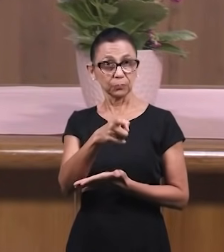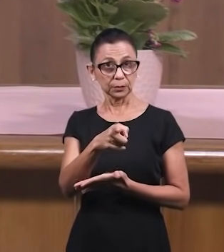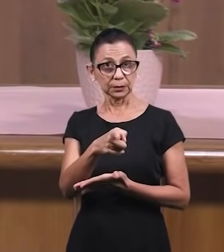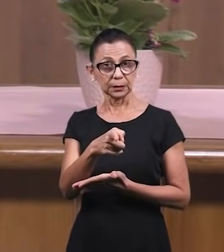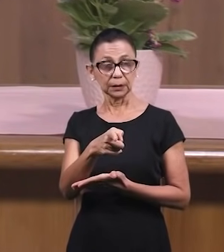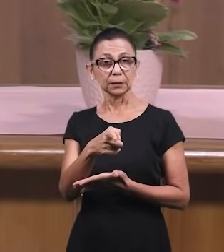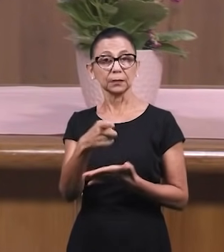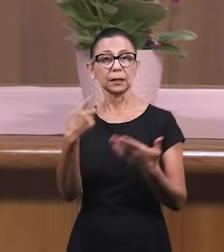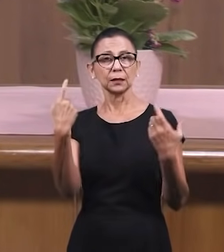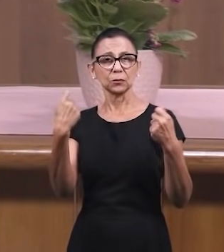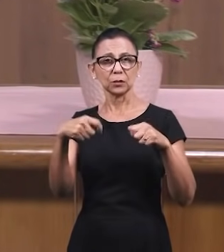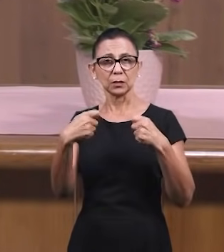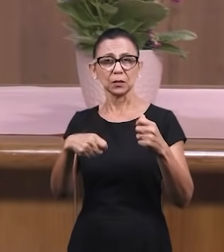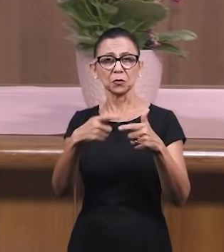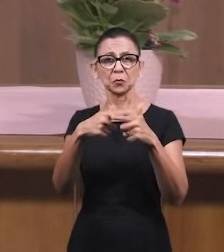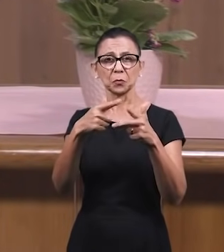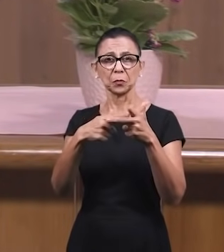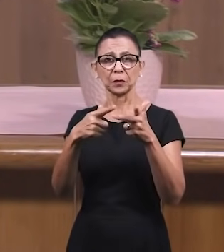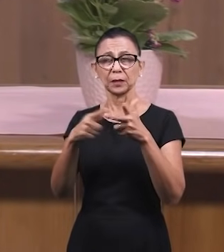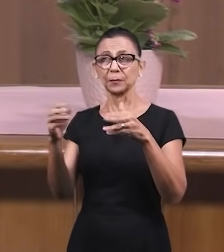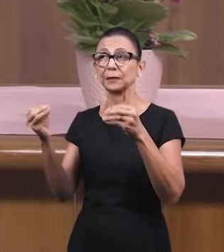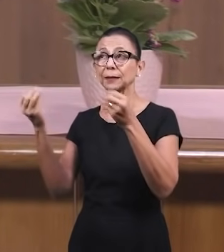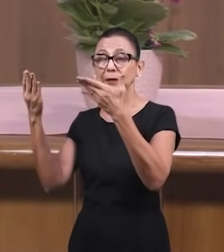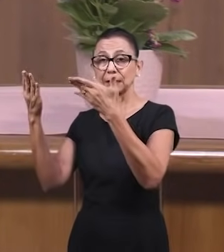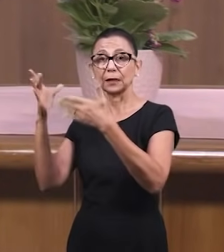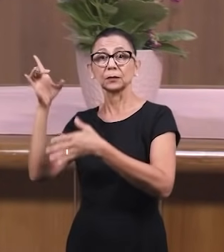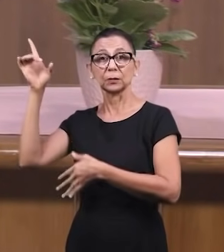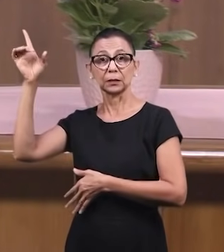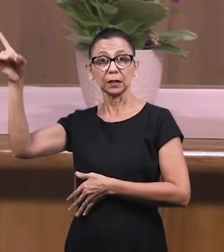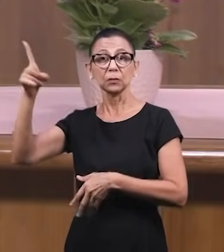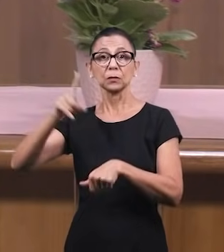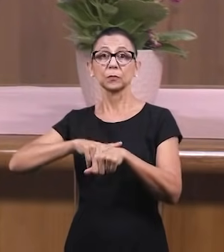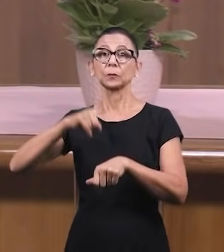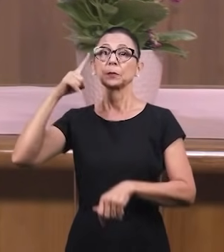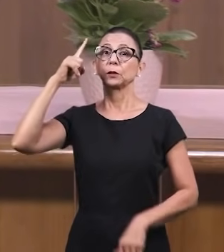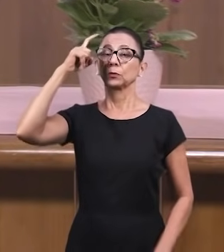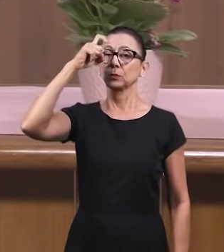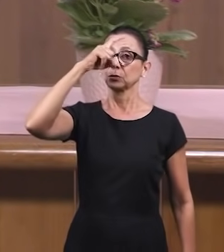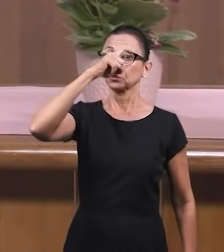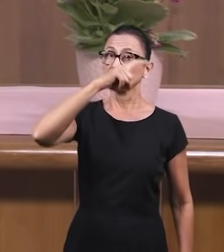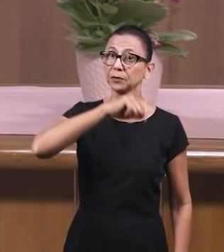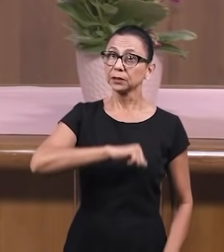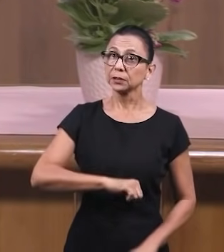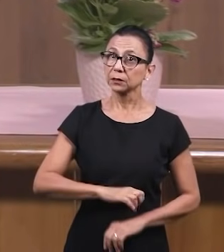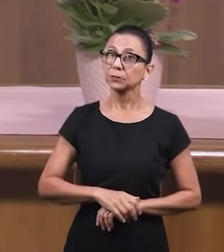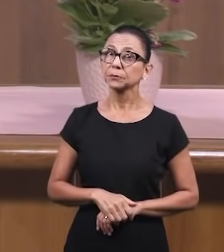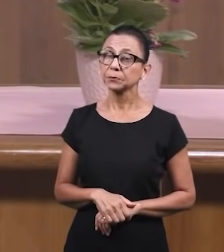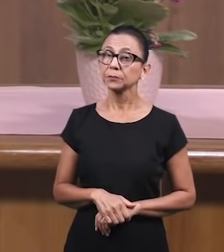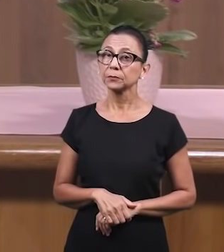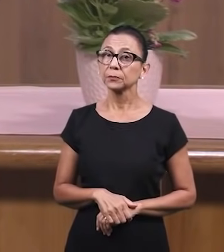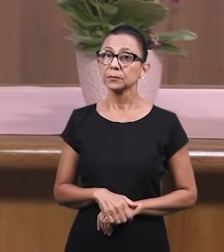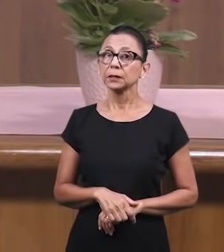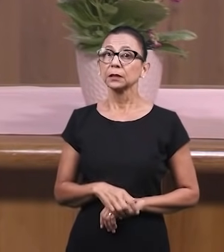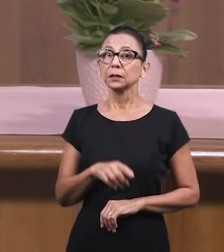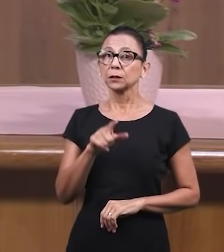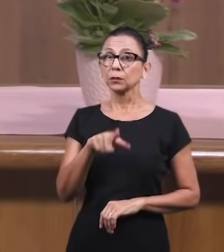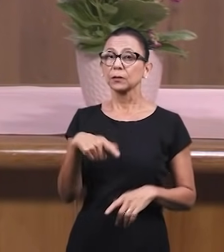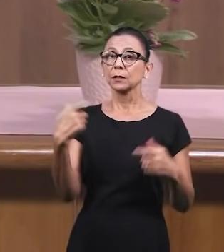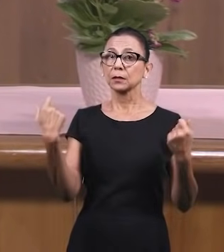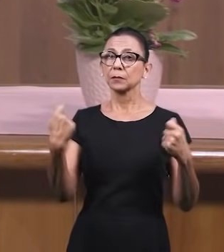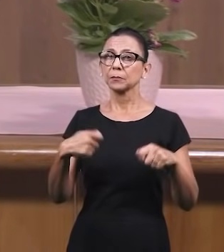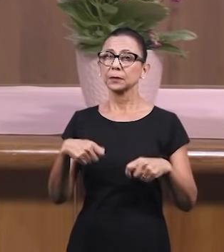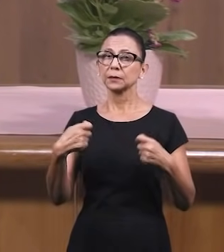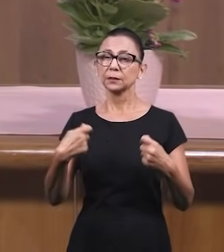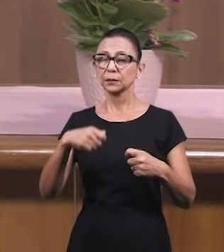sua necessidade neste momento de um vento tão forte, a palavra de Deus diz que era a quarta vigília, um novo